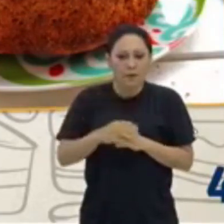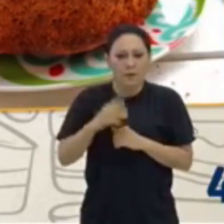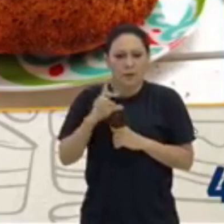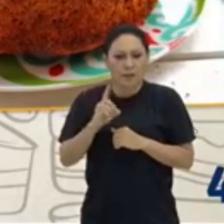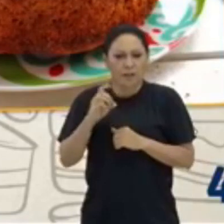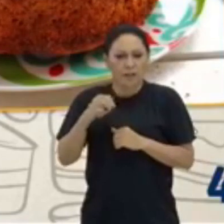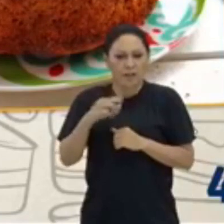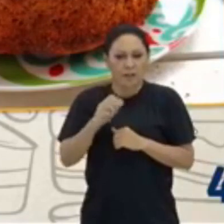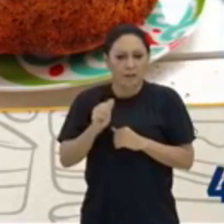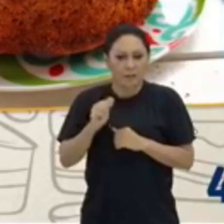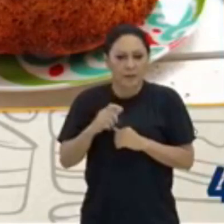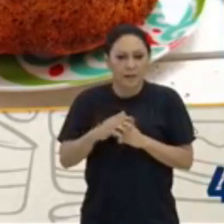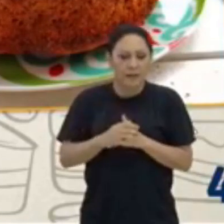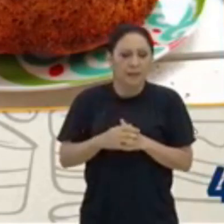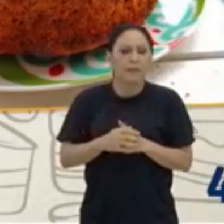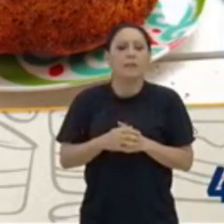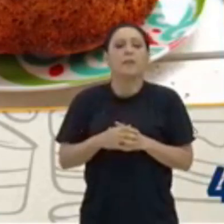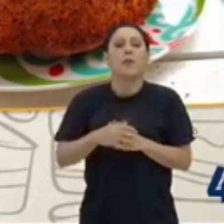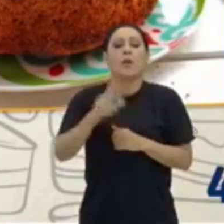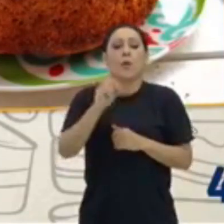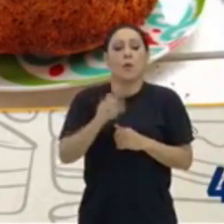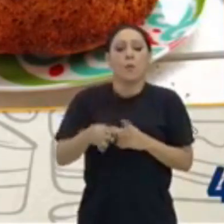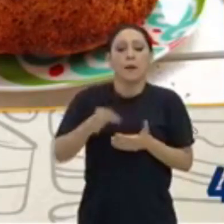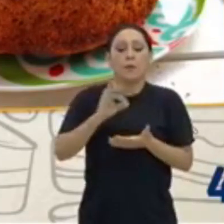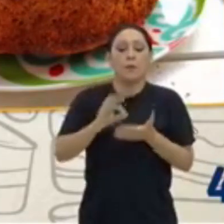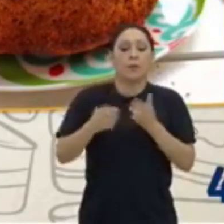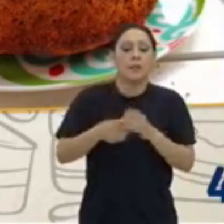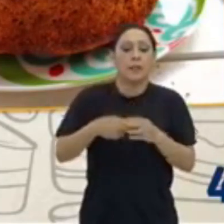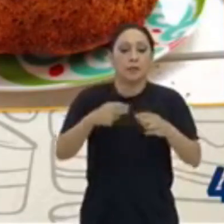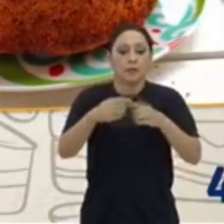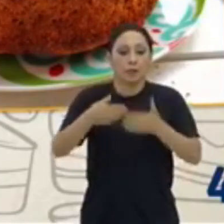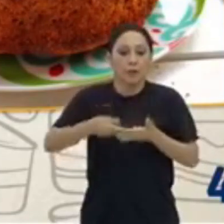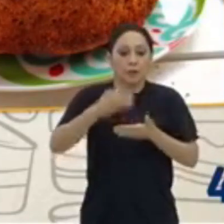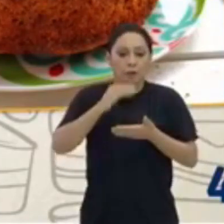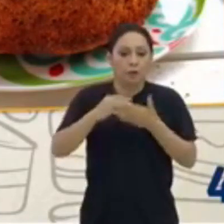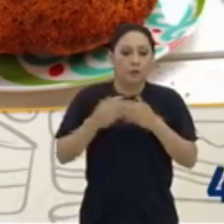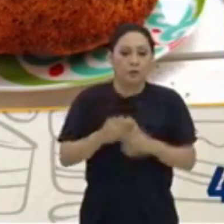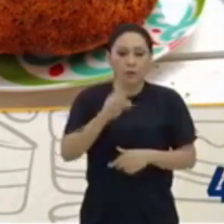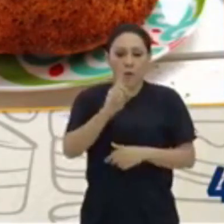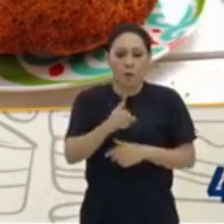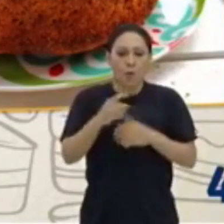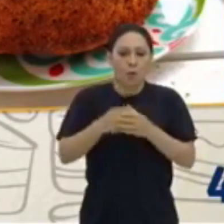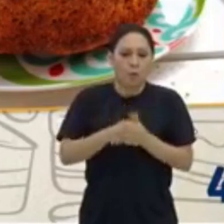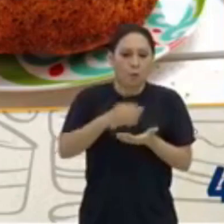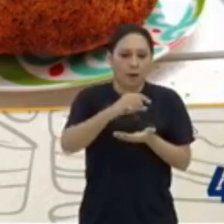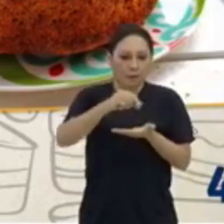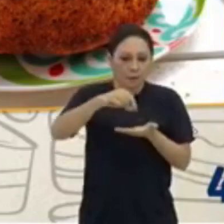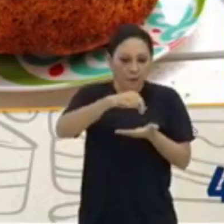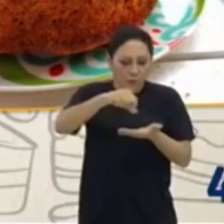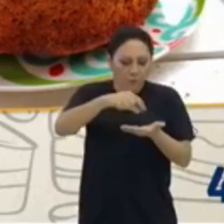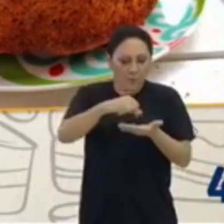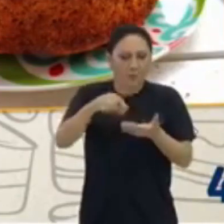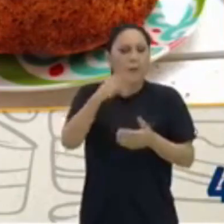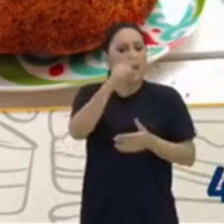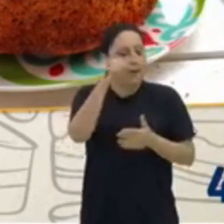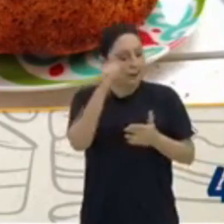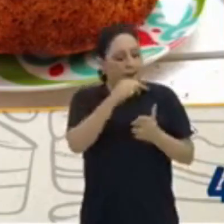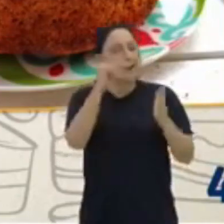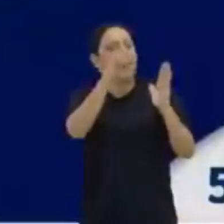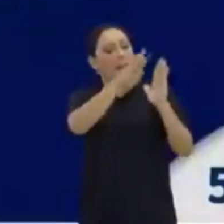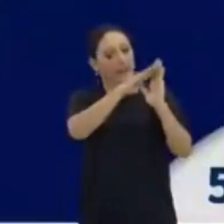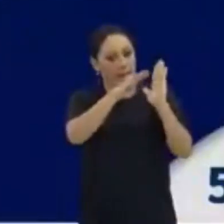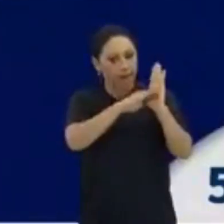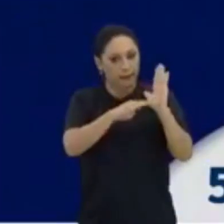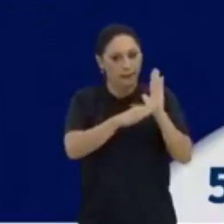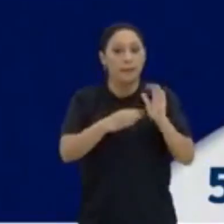demerara, 360 gramas, uma colher de sopa de canela em pó e uma colher de fermento em pó. Essa é a receita. Olha